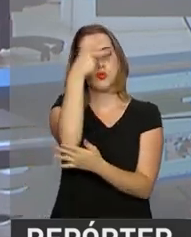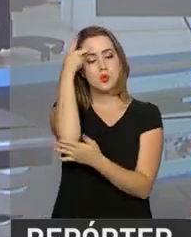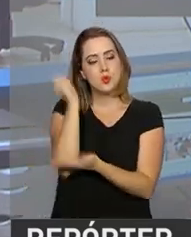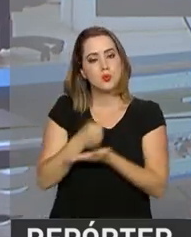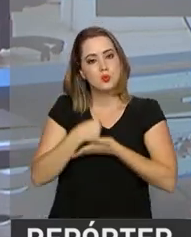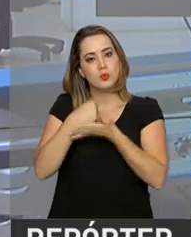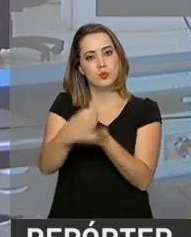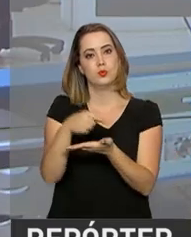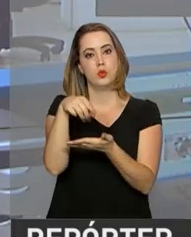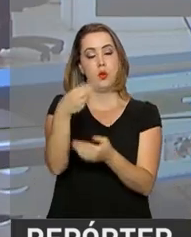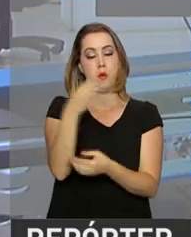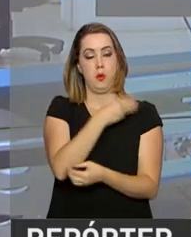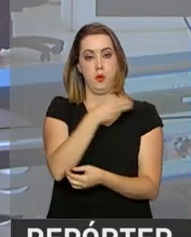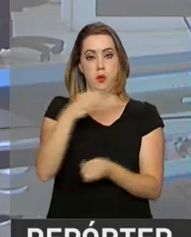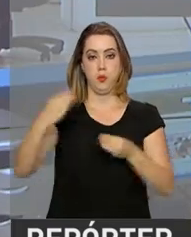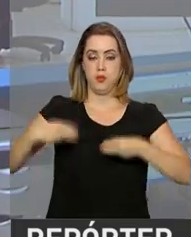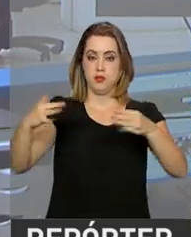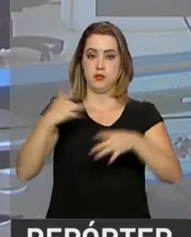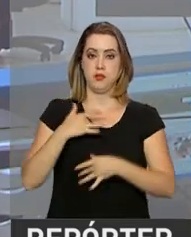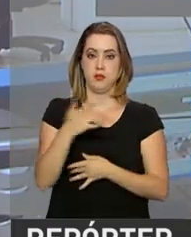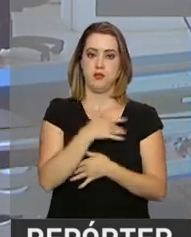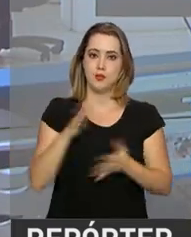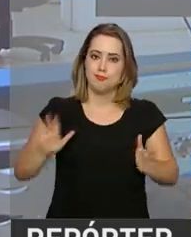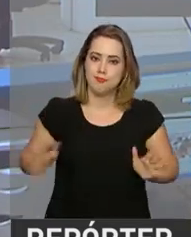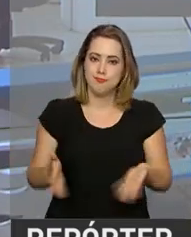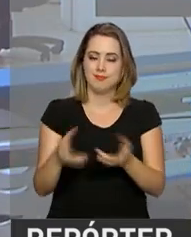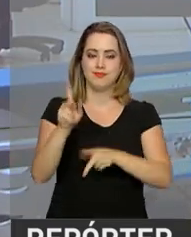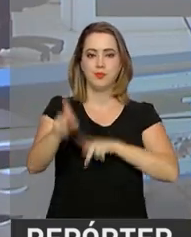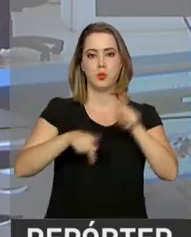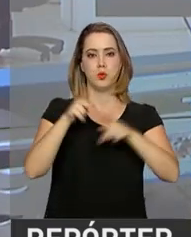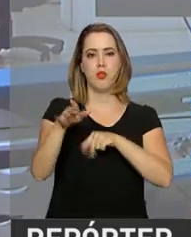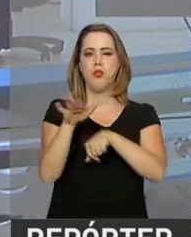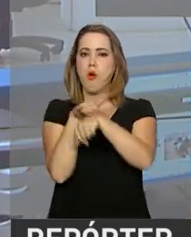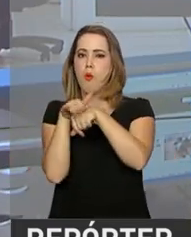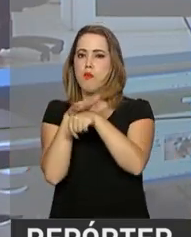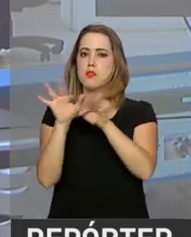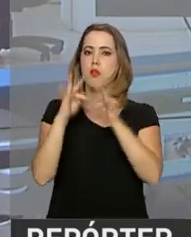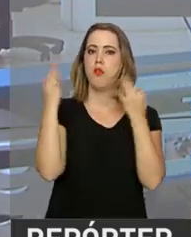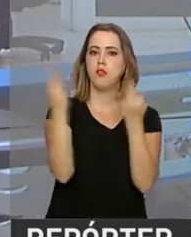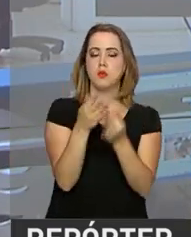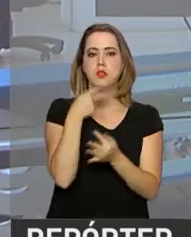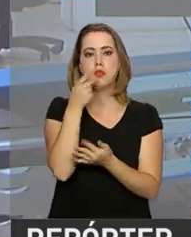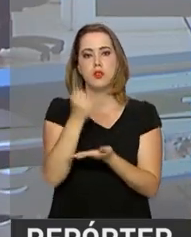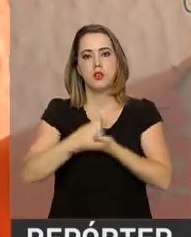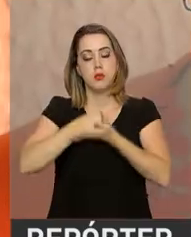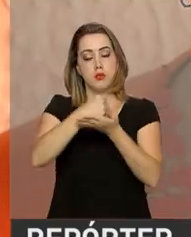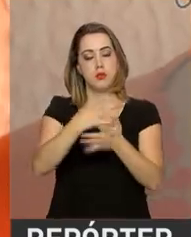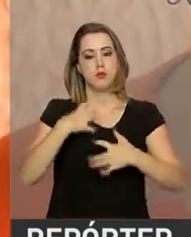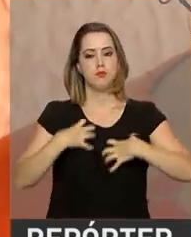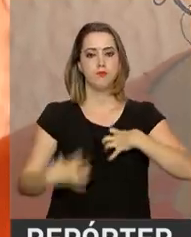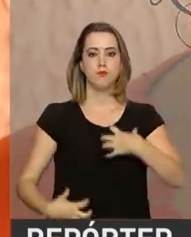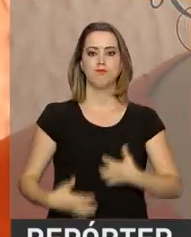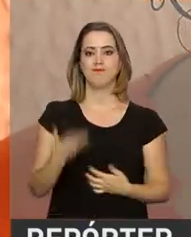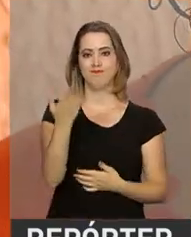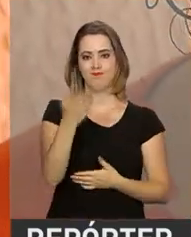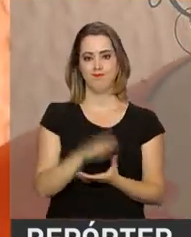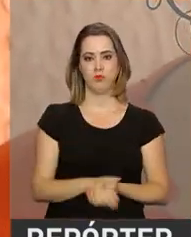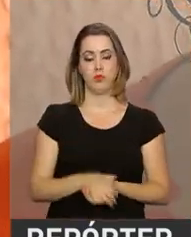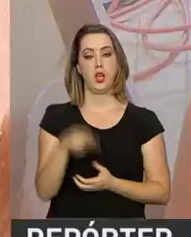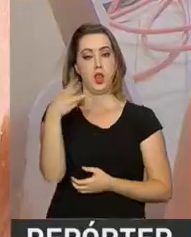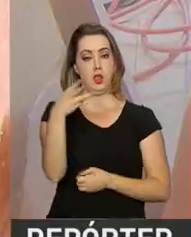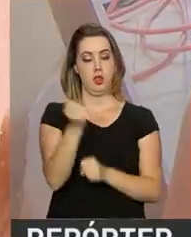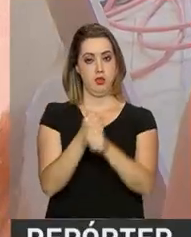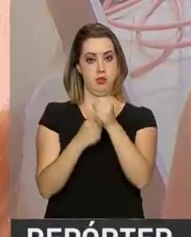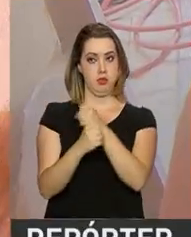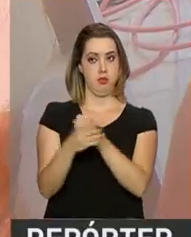pelo Ministério da Saúde incentiva a população a conversar com a família sobre a doação de órgãos menina grande há 3